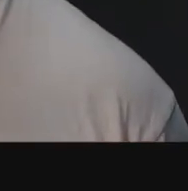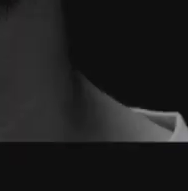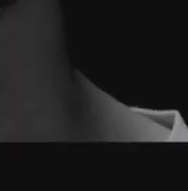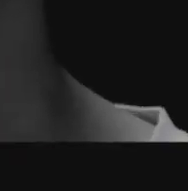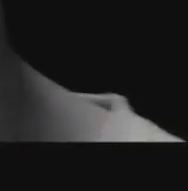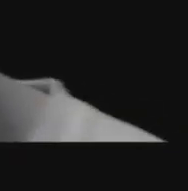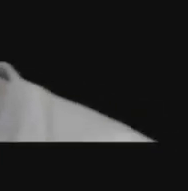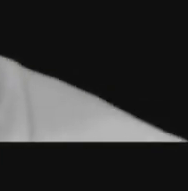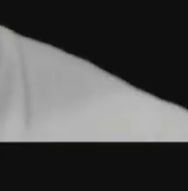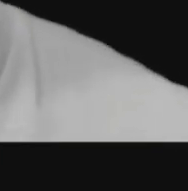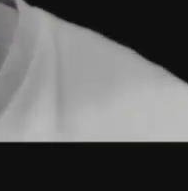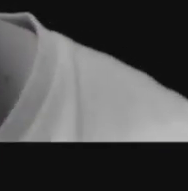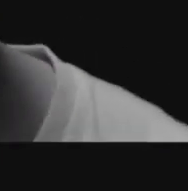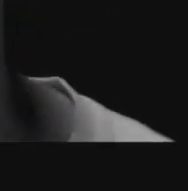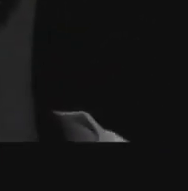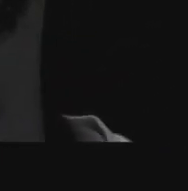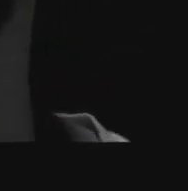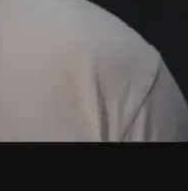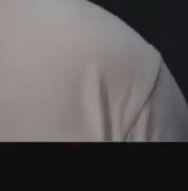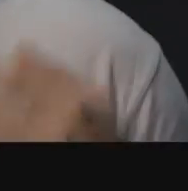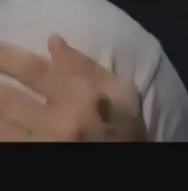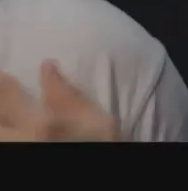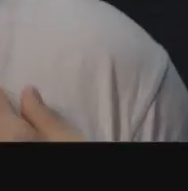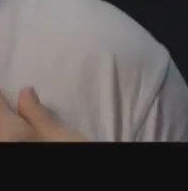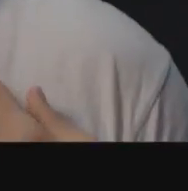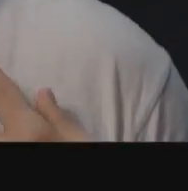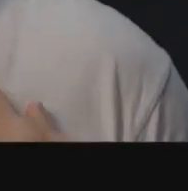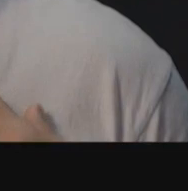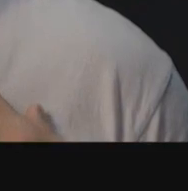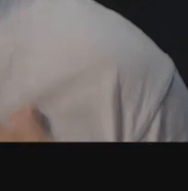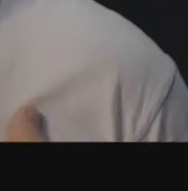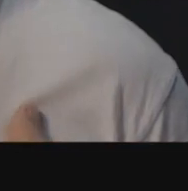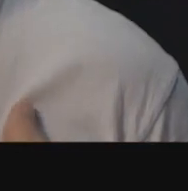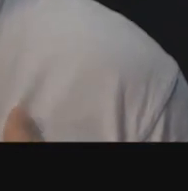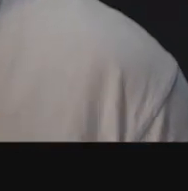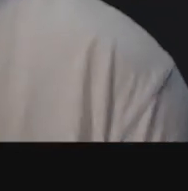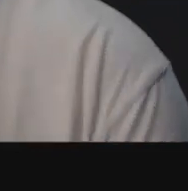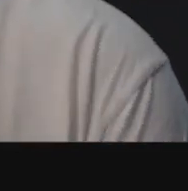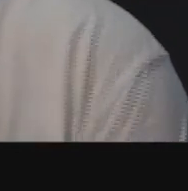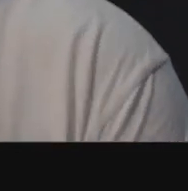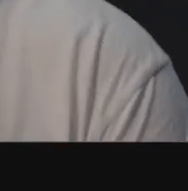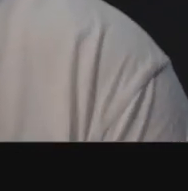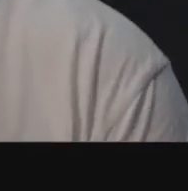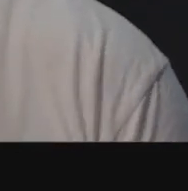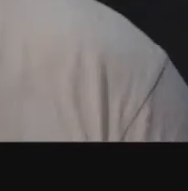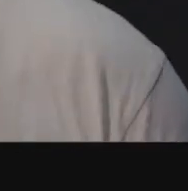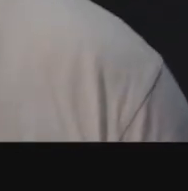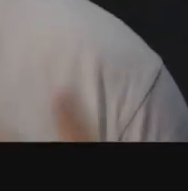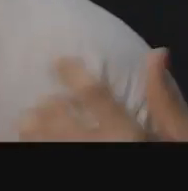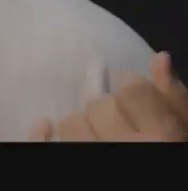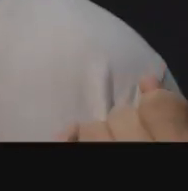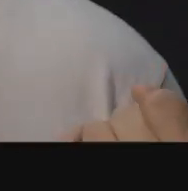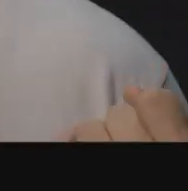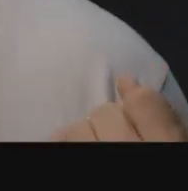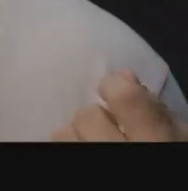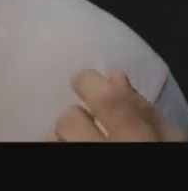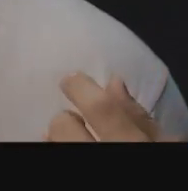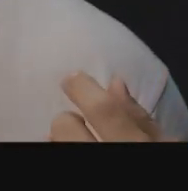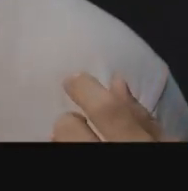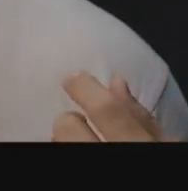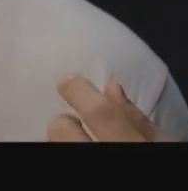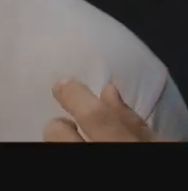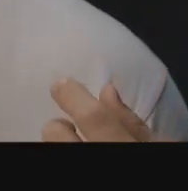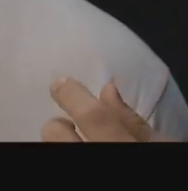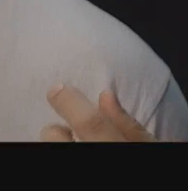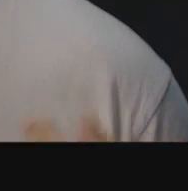sorridente, porque depressão não dá audiência. Durante essa época da depressão pesada, eu estava tocando, né,